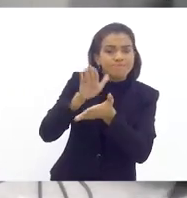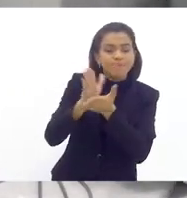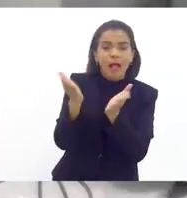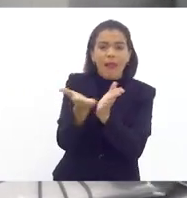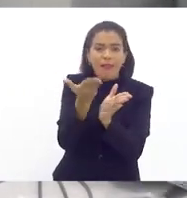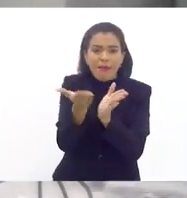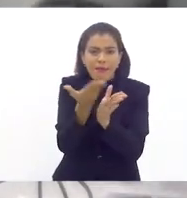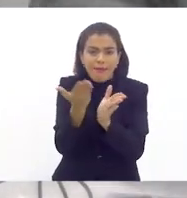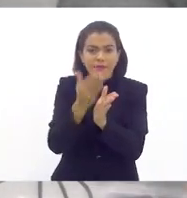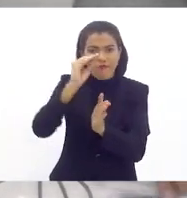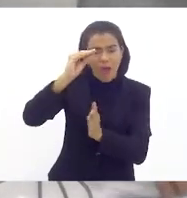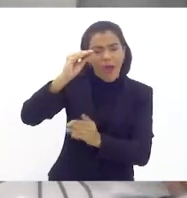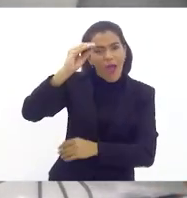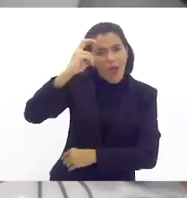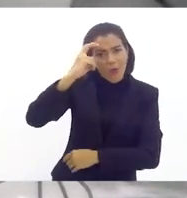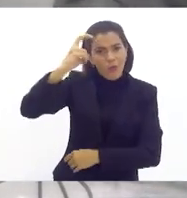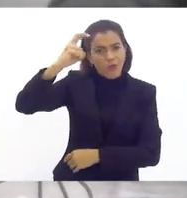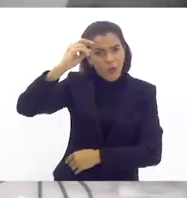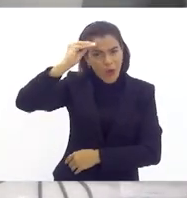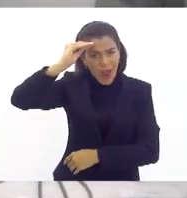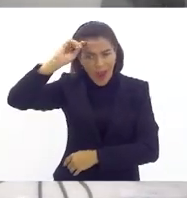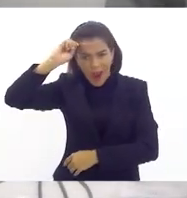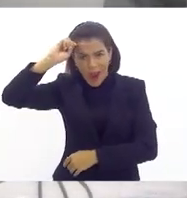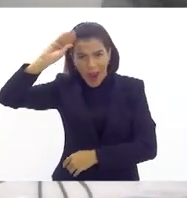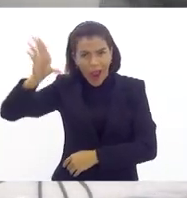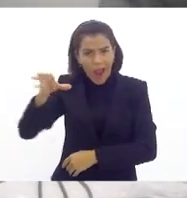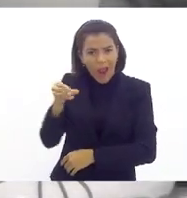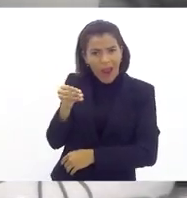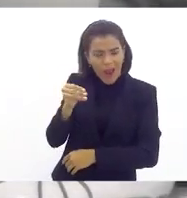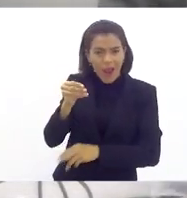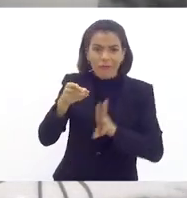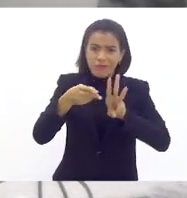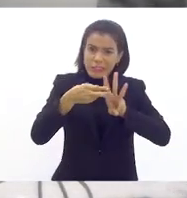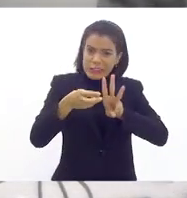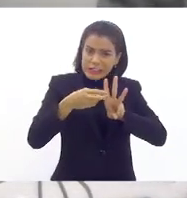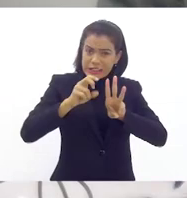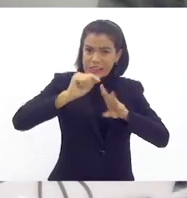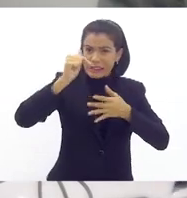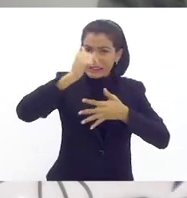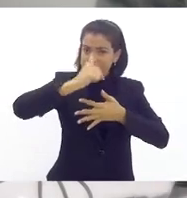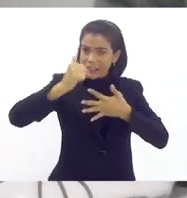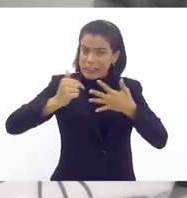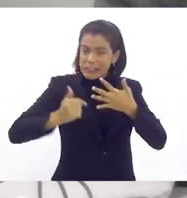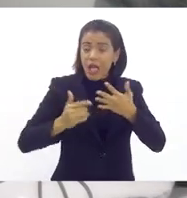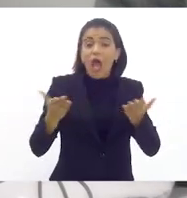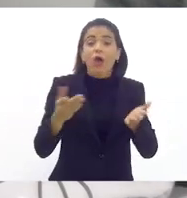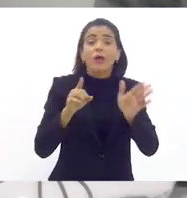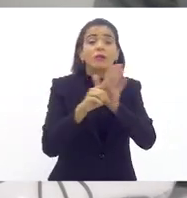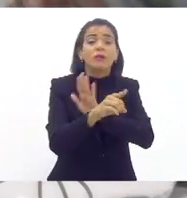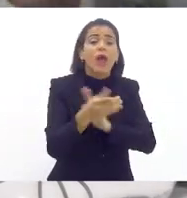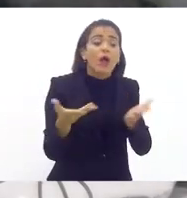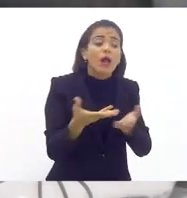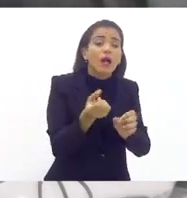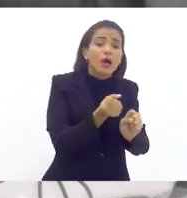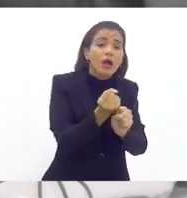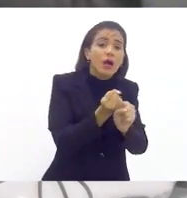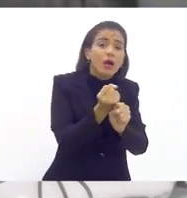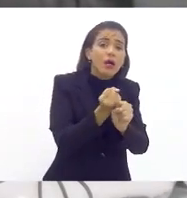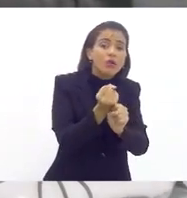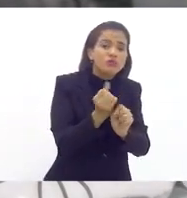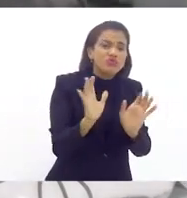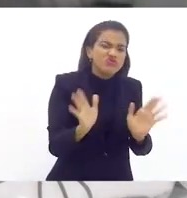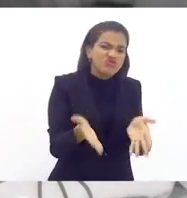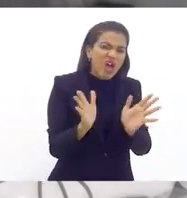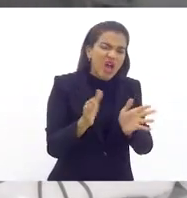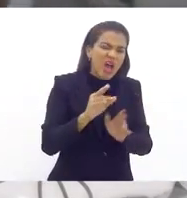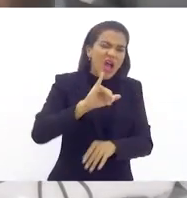cultura afro, sobre a cultura indígena, etc., etc. Então, a pergunta básica é seguinte. Esse ano a gente está na metade. A